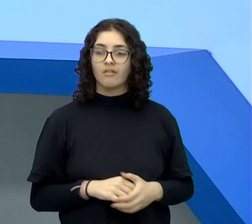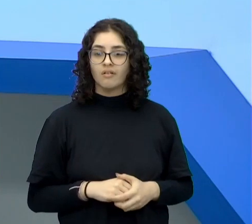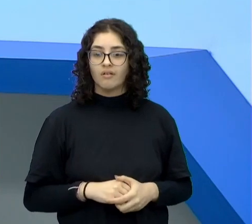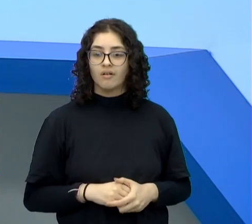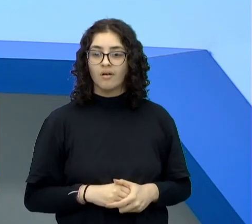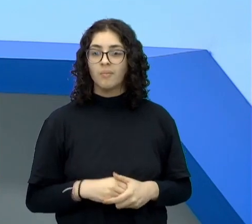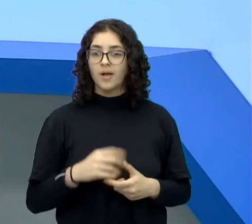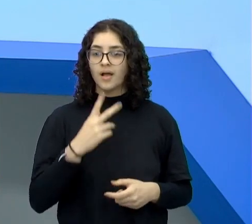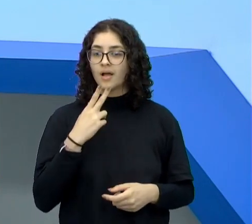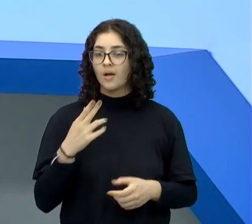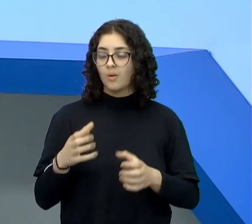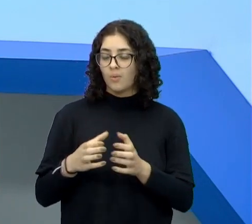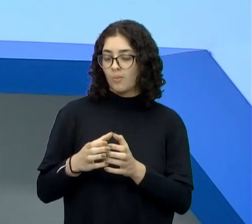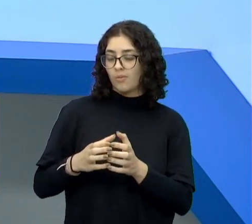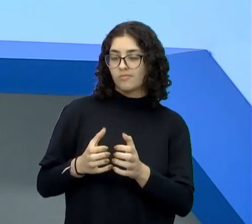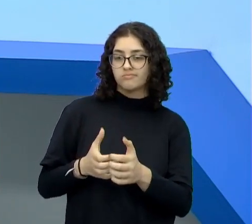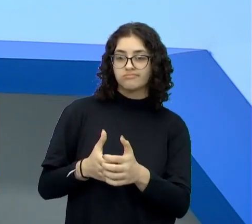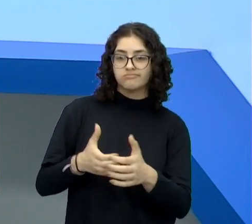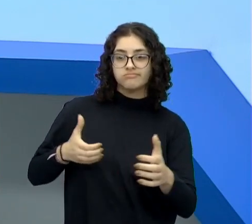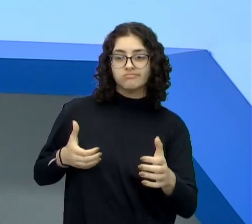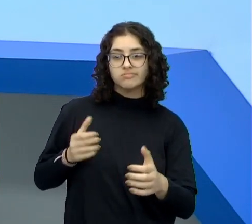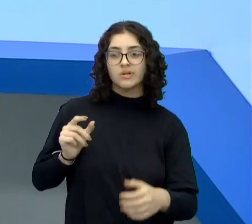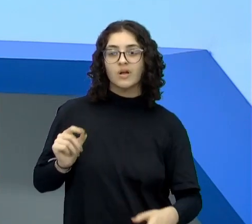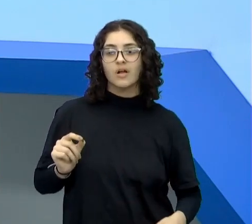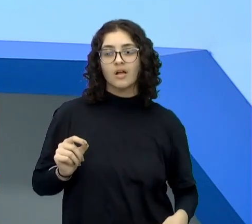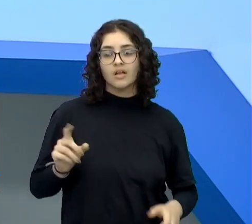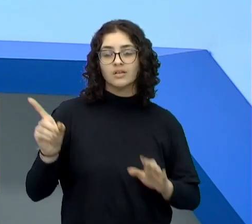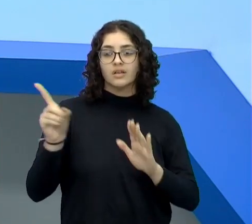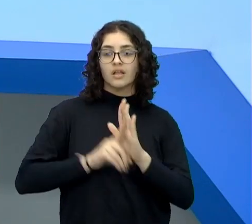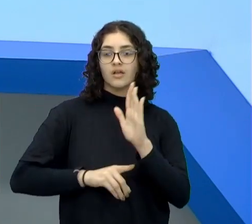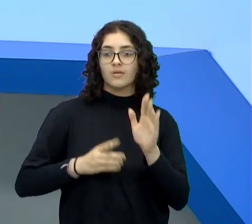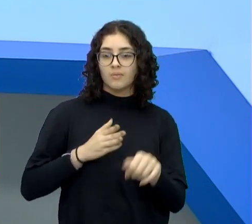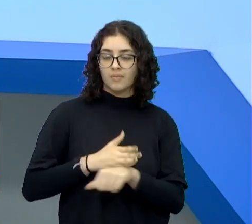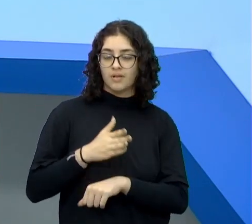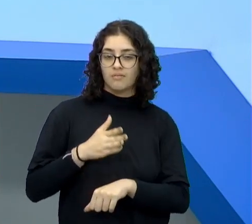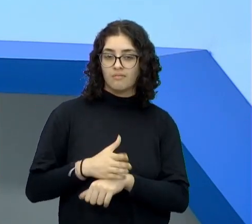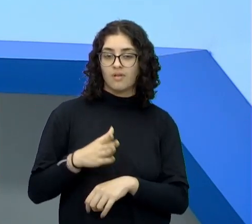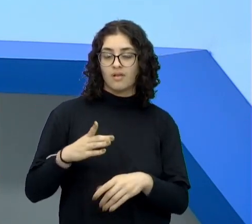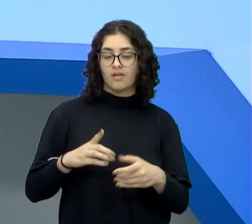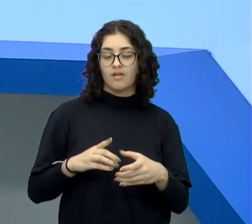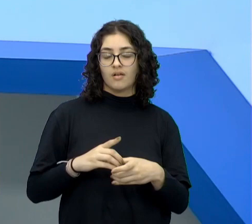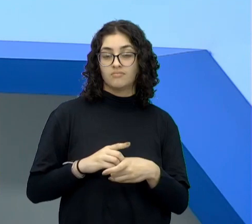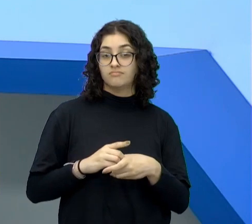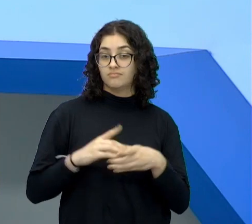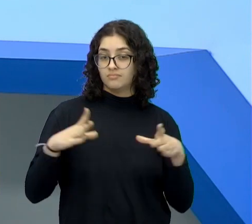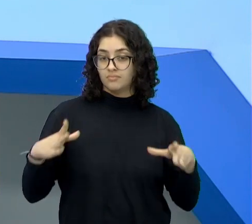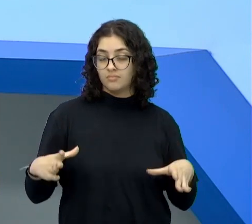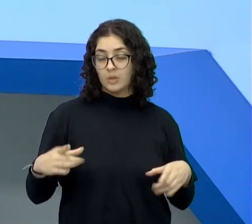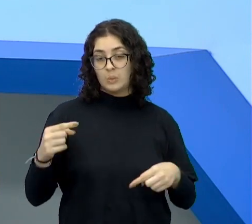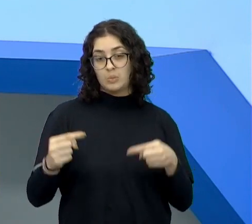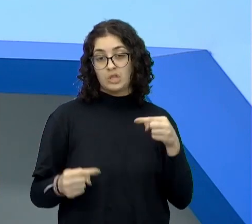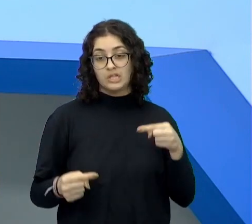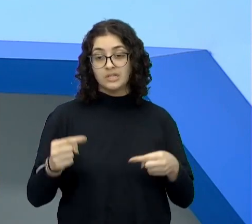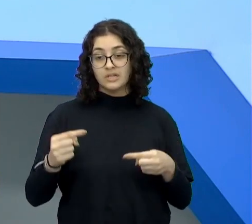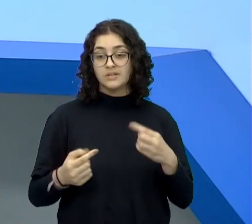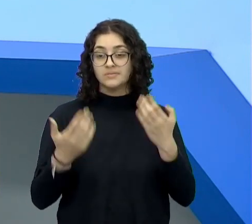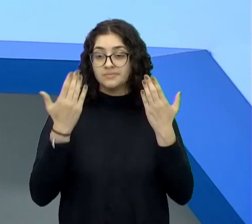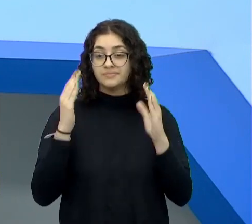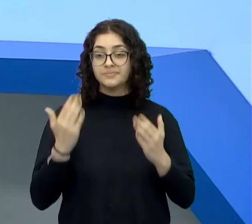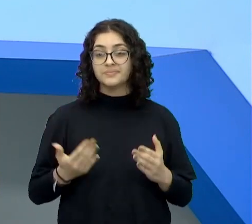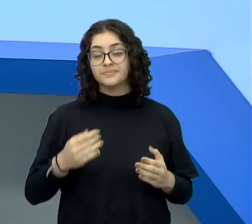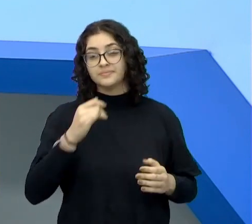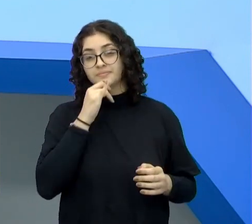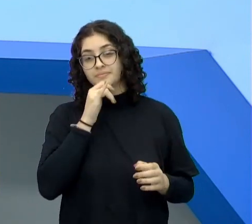está tirando desse grupo o direito, né, de participação política e democrática. Então, se a gente analisa a estrutura, por